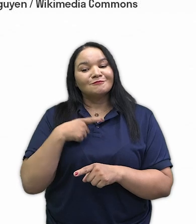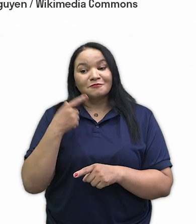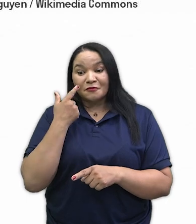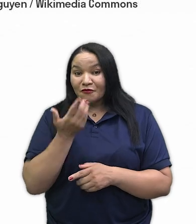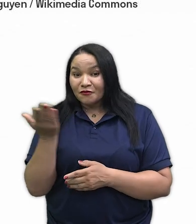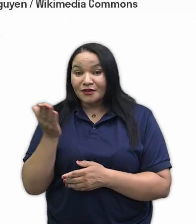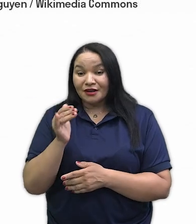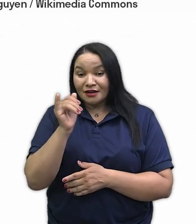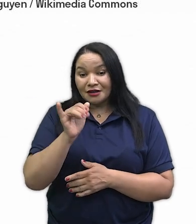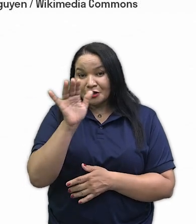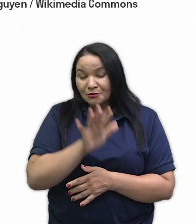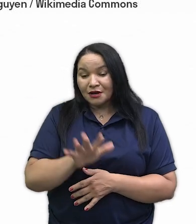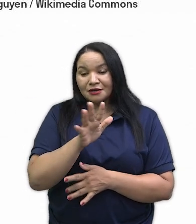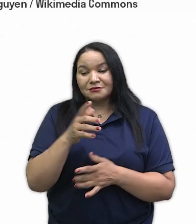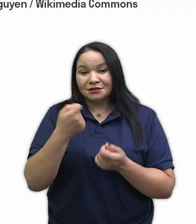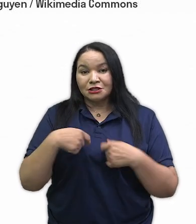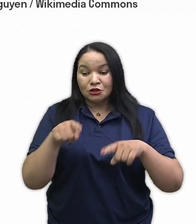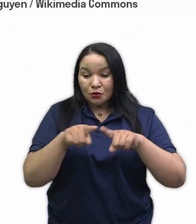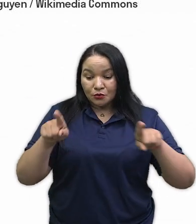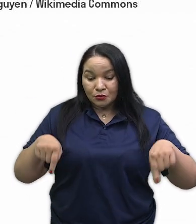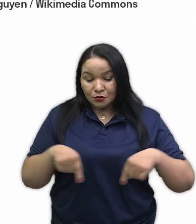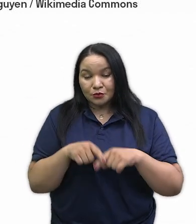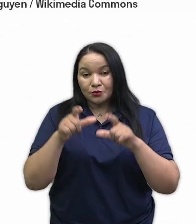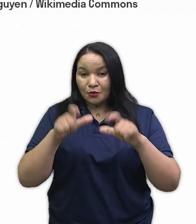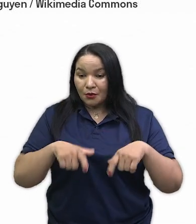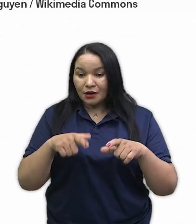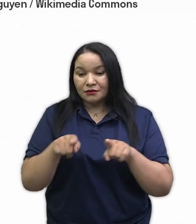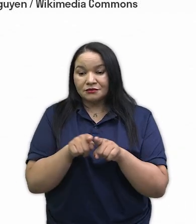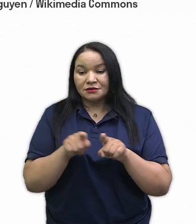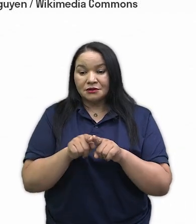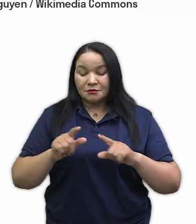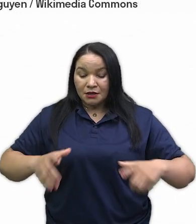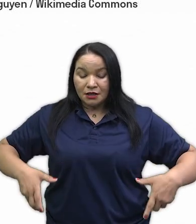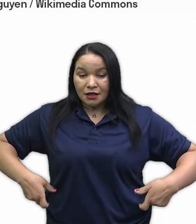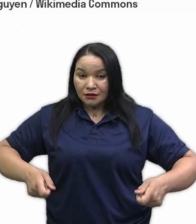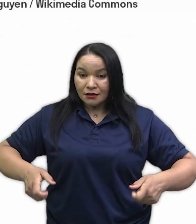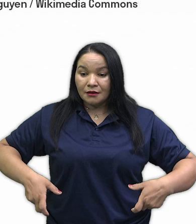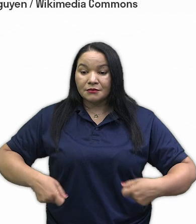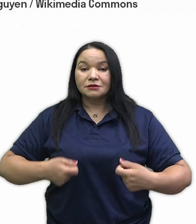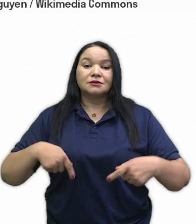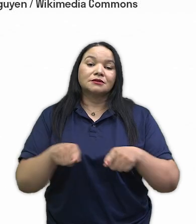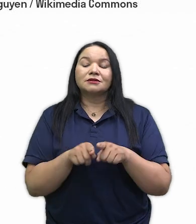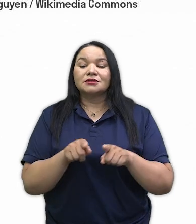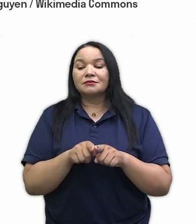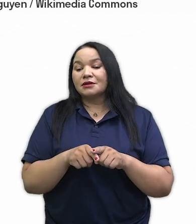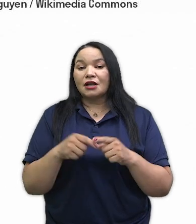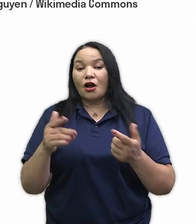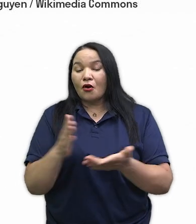foi necessário adaptar o espaço onde eles treinam, a cadeira de rodas,